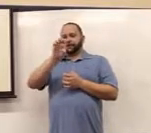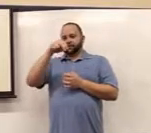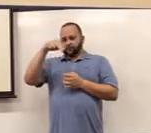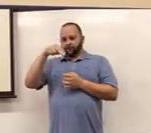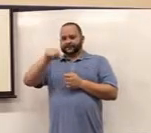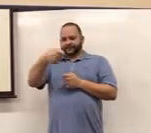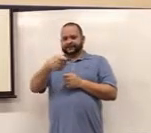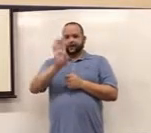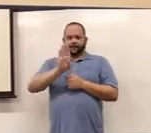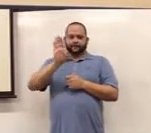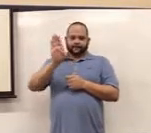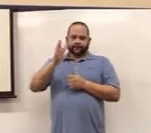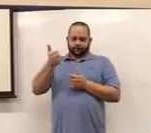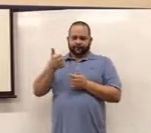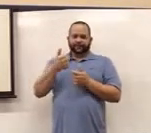Já ouviu falar?